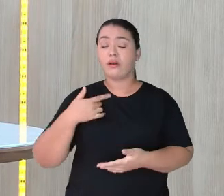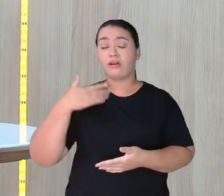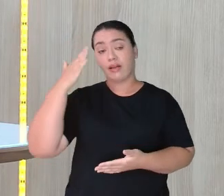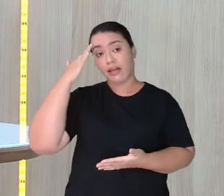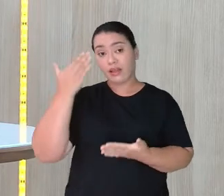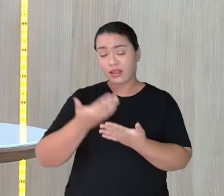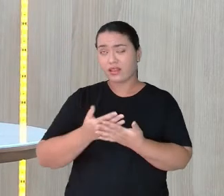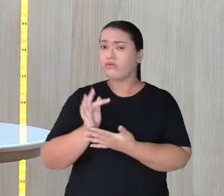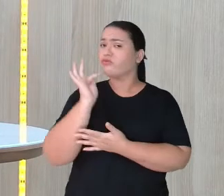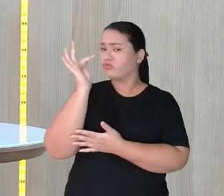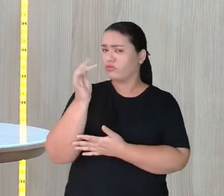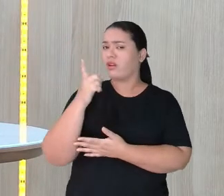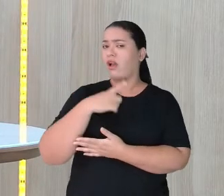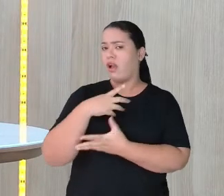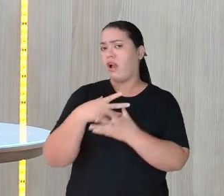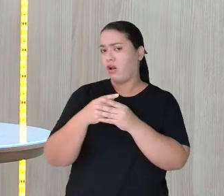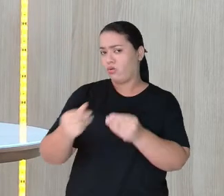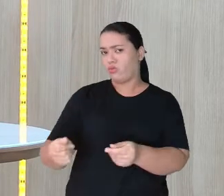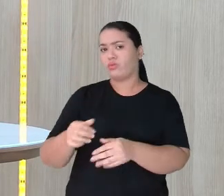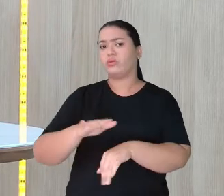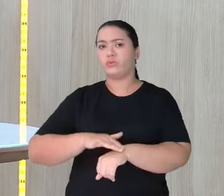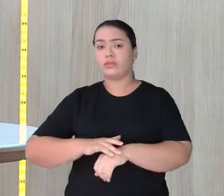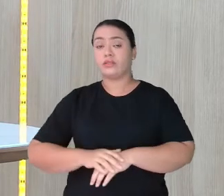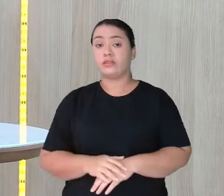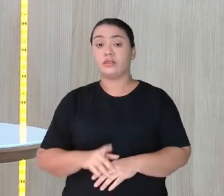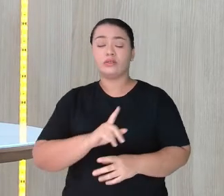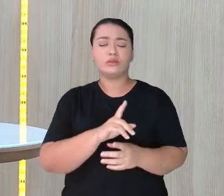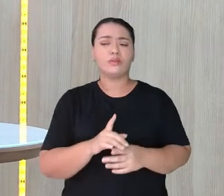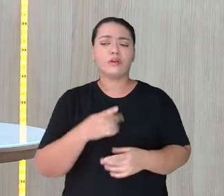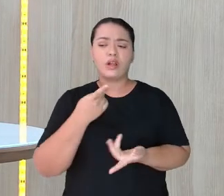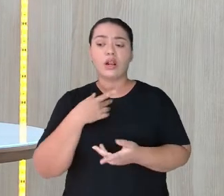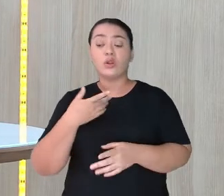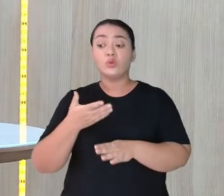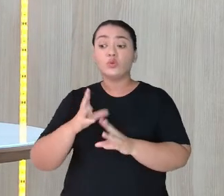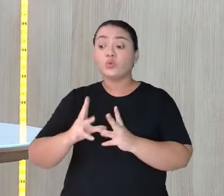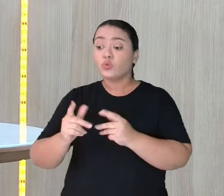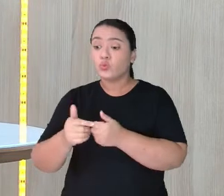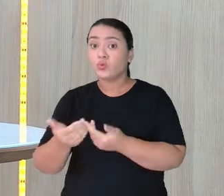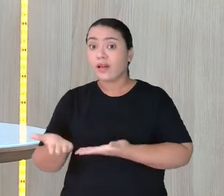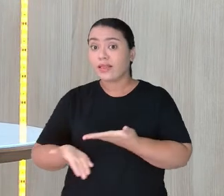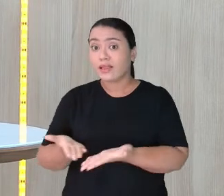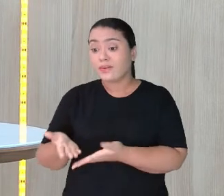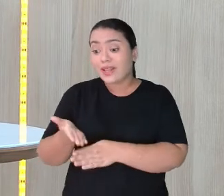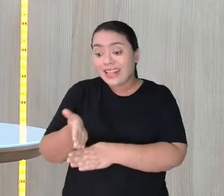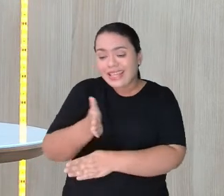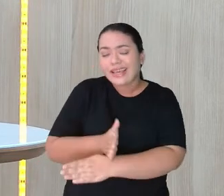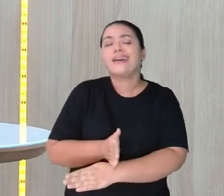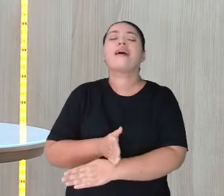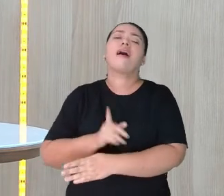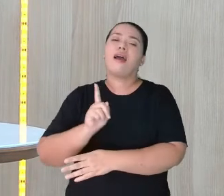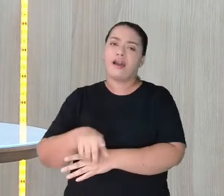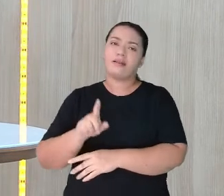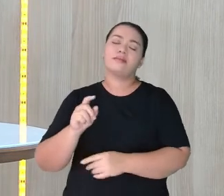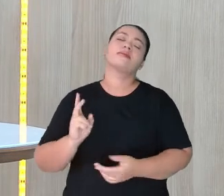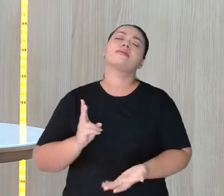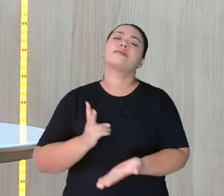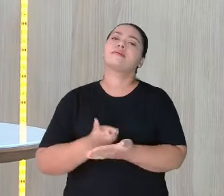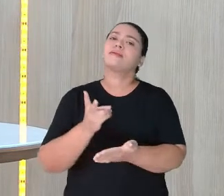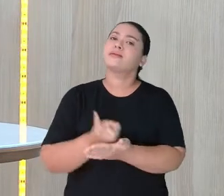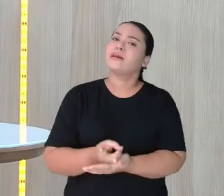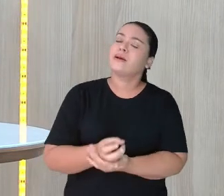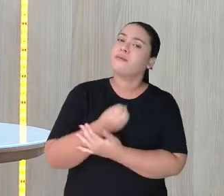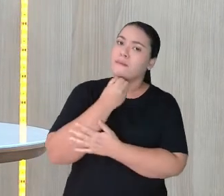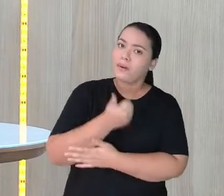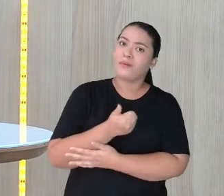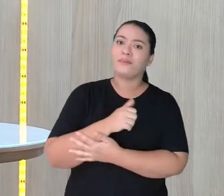uma cura, porque tudo que a gente trata no início, no que diz respeito às doenças, o resultado é sempre satisfatório, ou quase sempre,